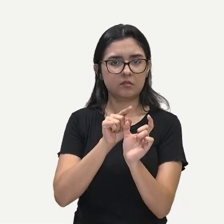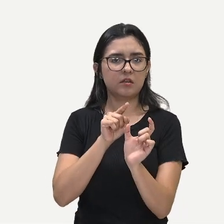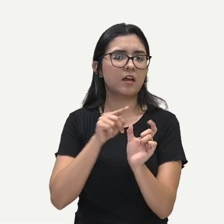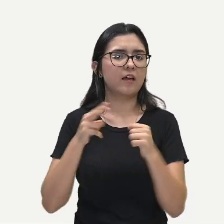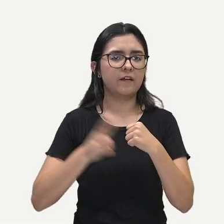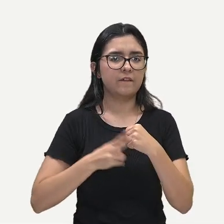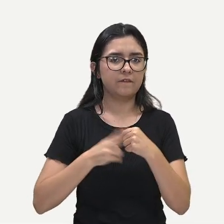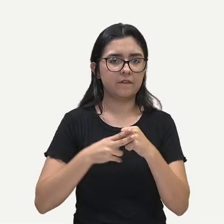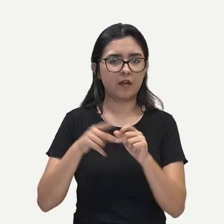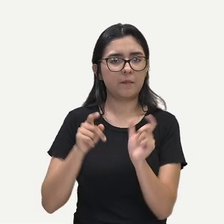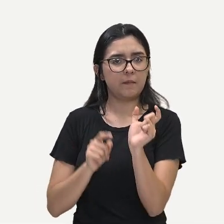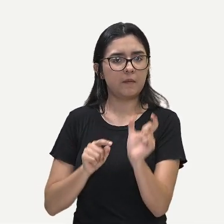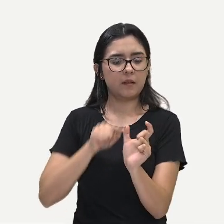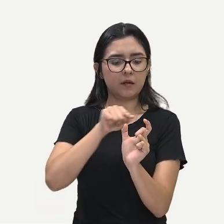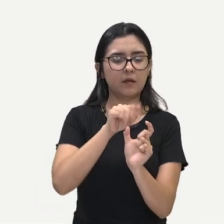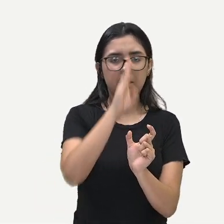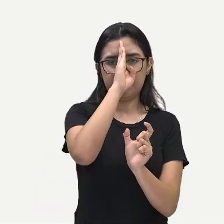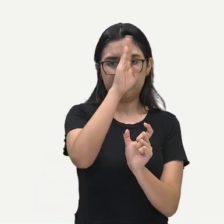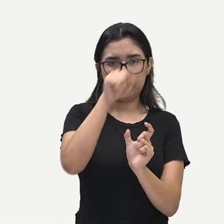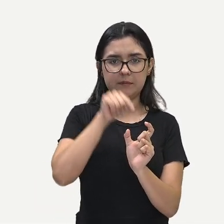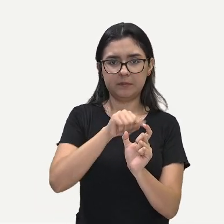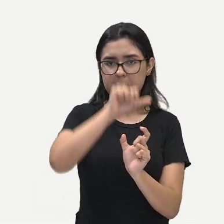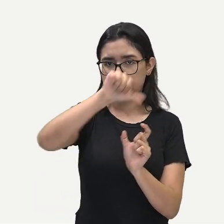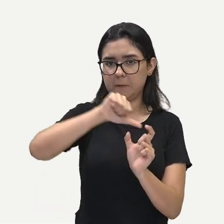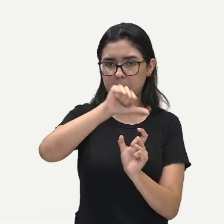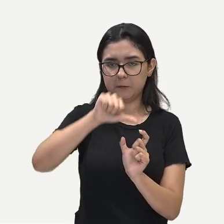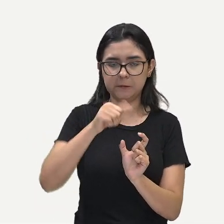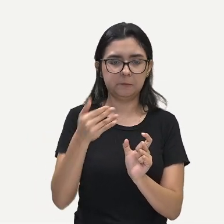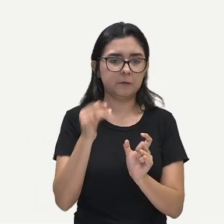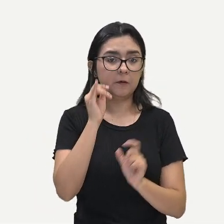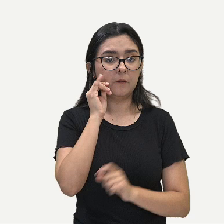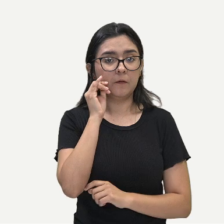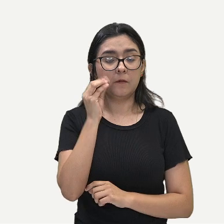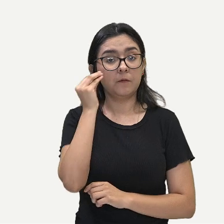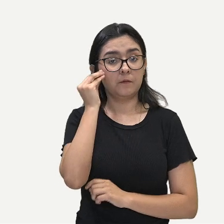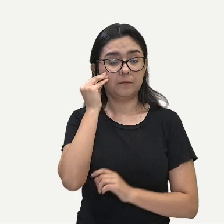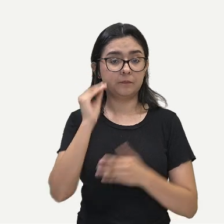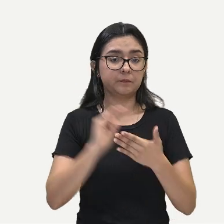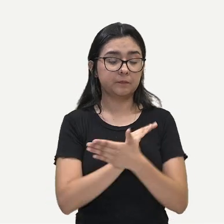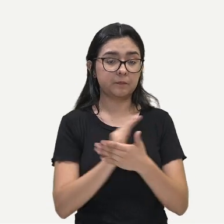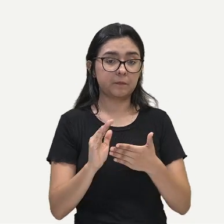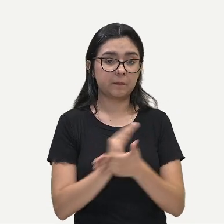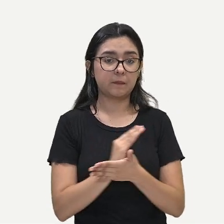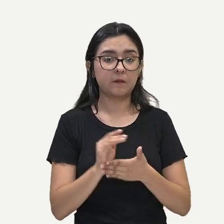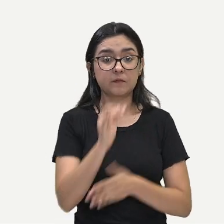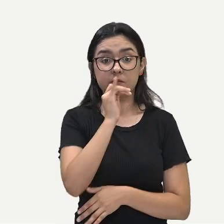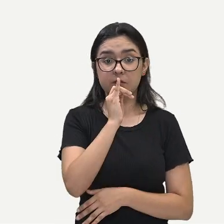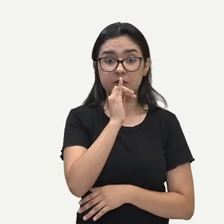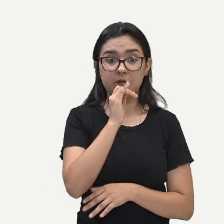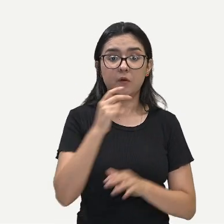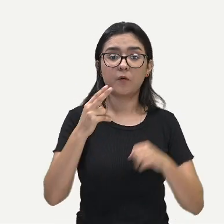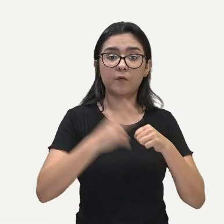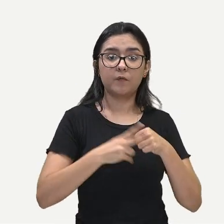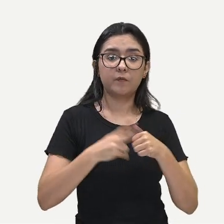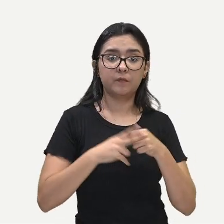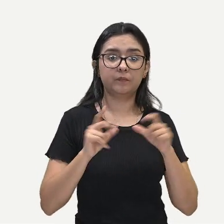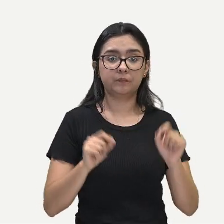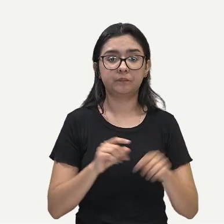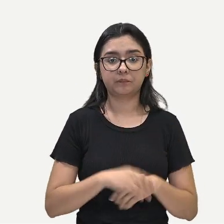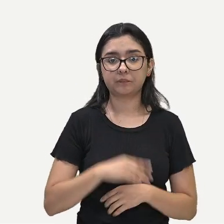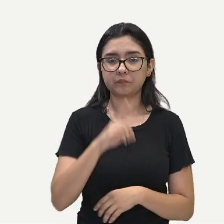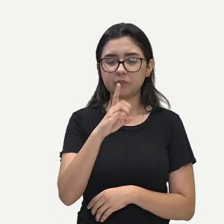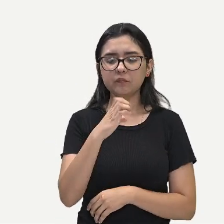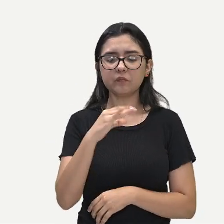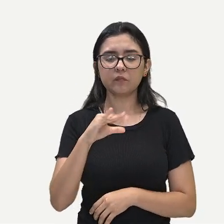essa raiz irregular? Observem aqui comigo que nós temos, por exemplo, o verbo